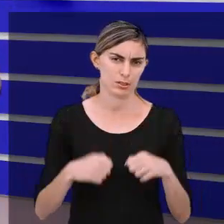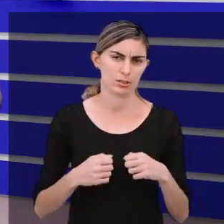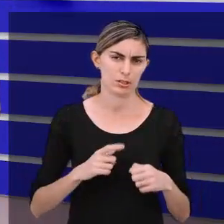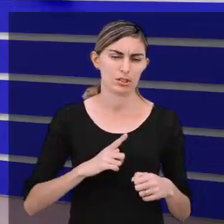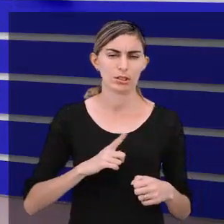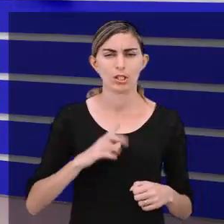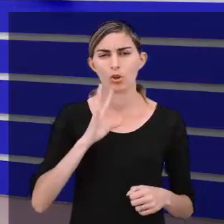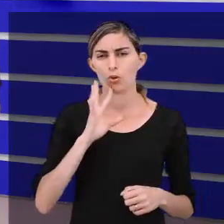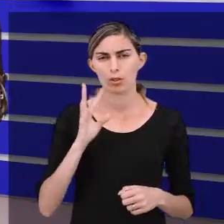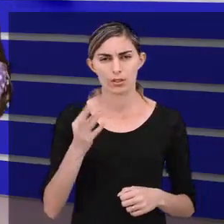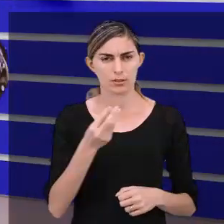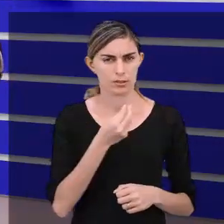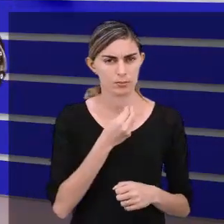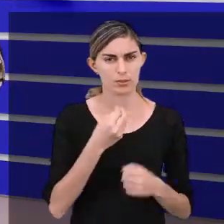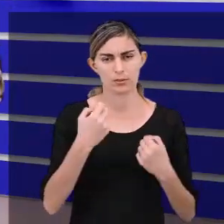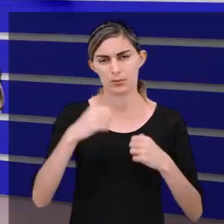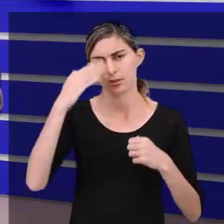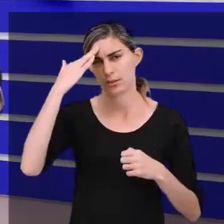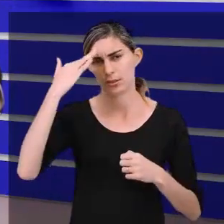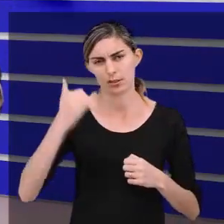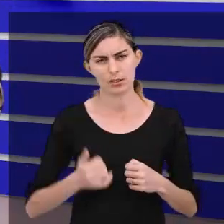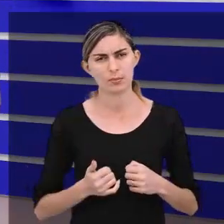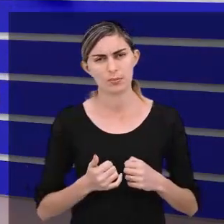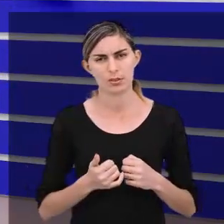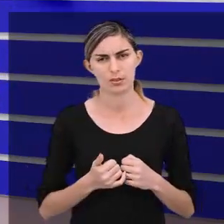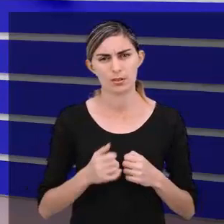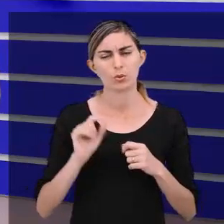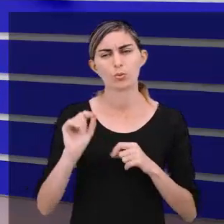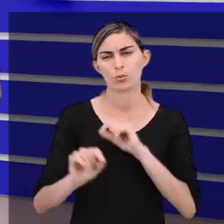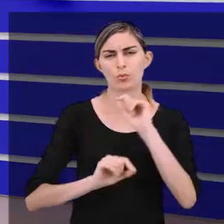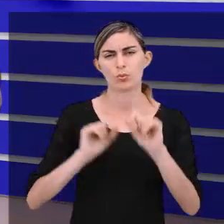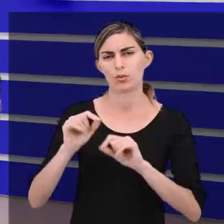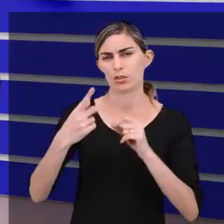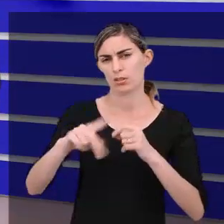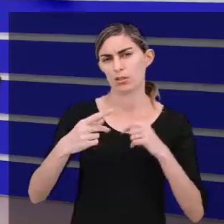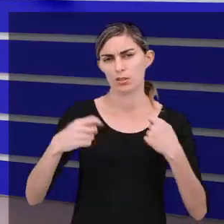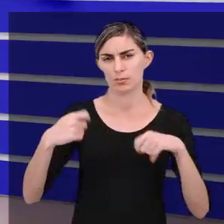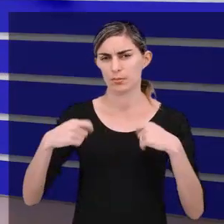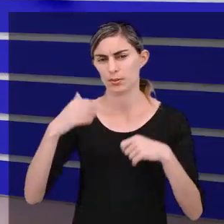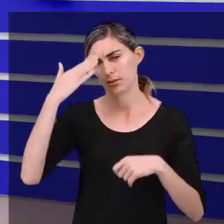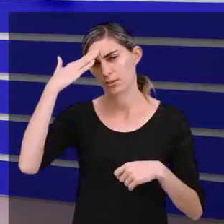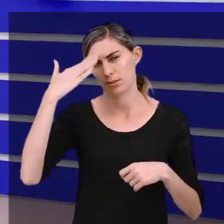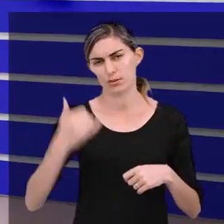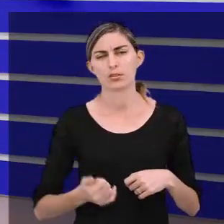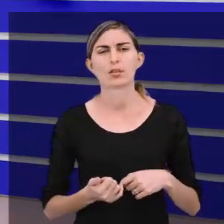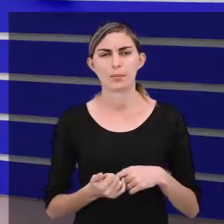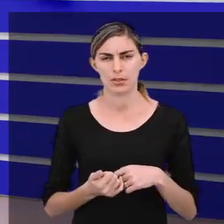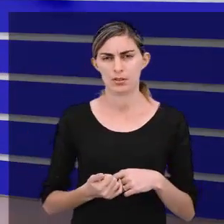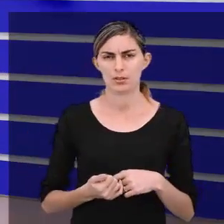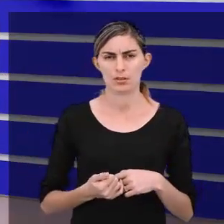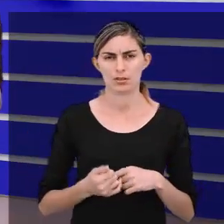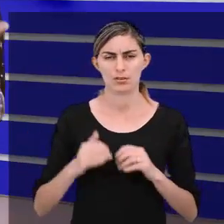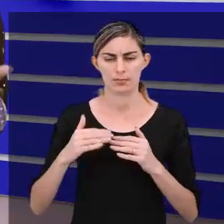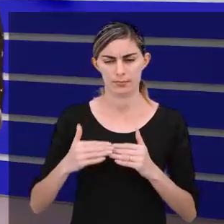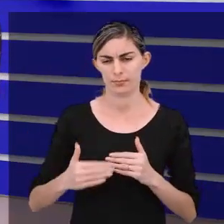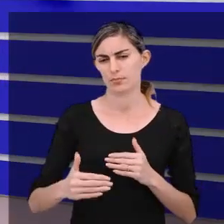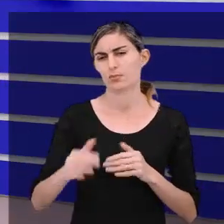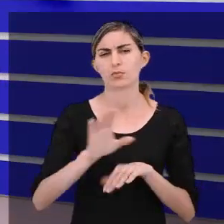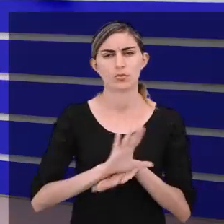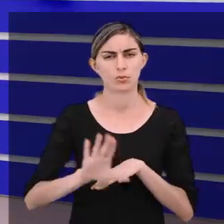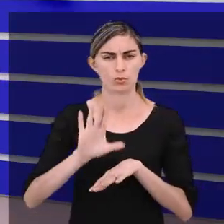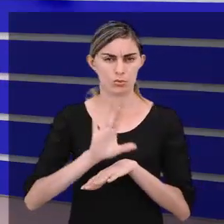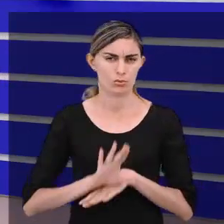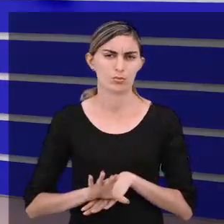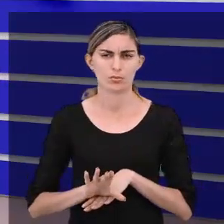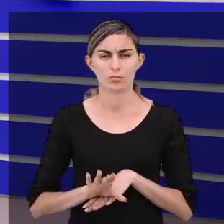ter conhecimento, é preciso saber o que ele precisa saber. Aí é preciso um direcionamento a partir de um curso, né? A